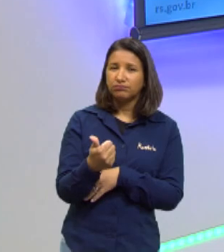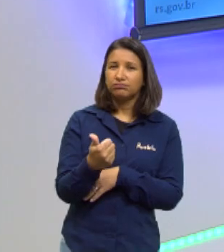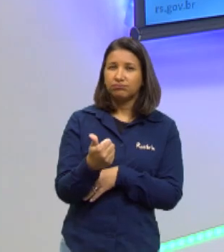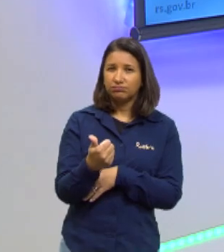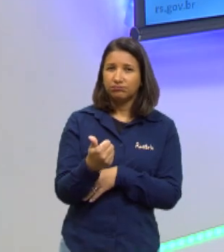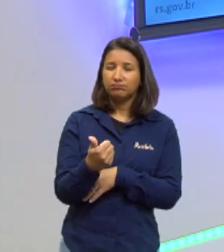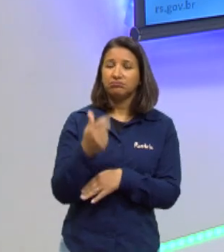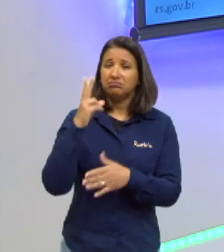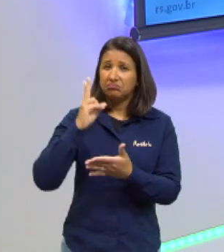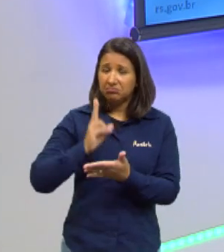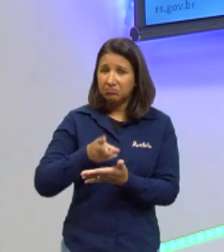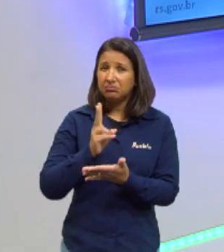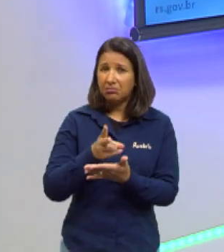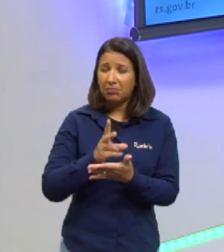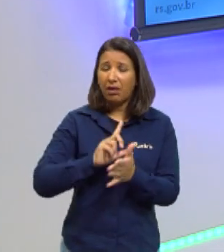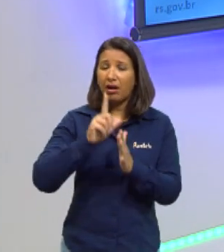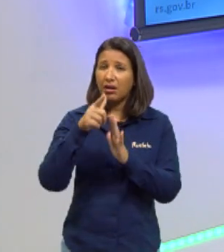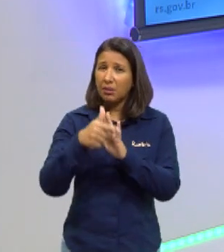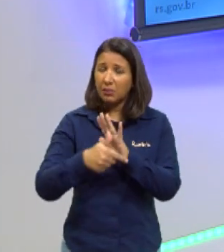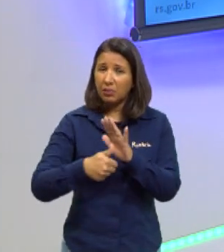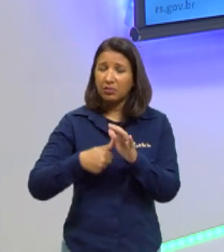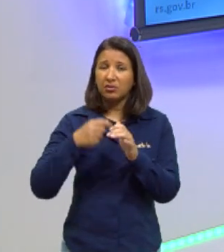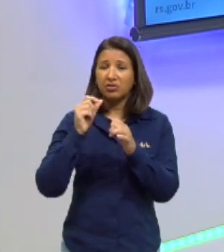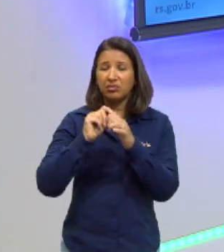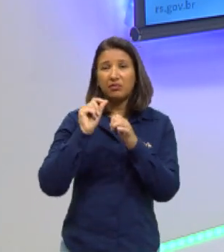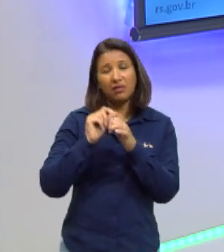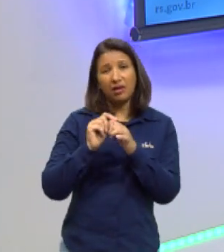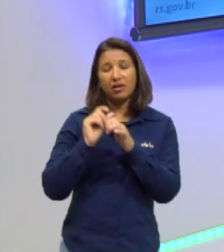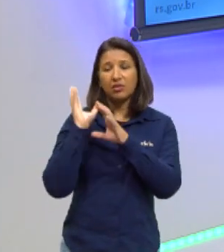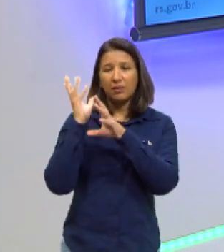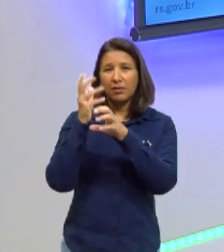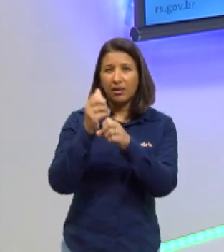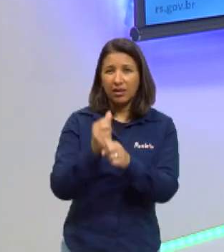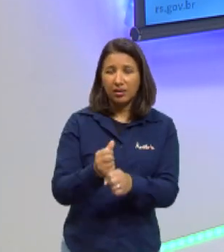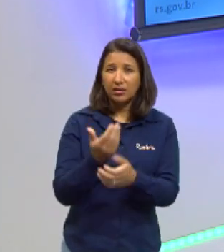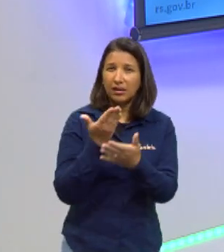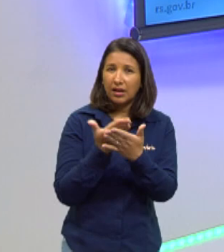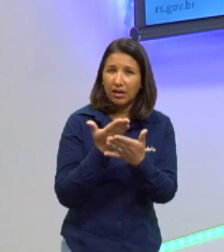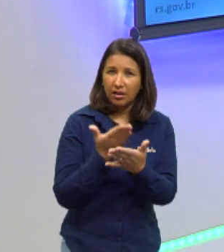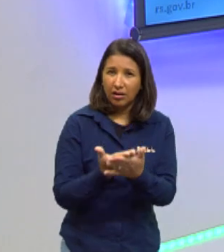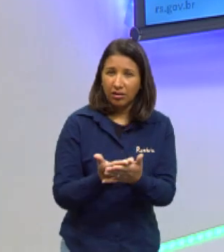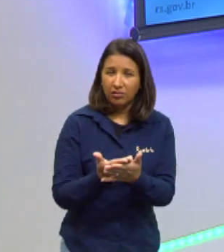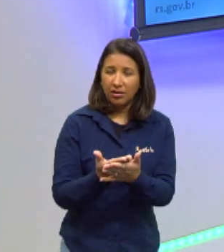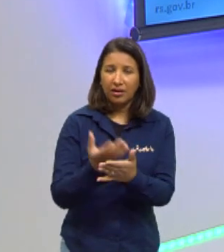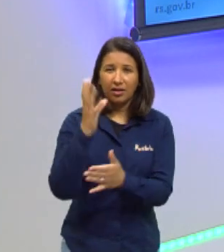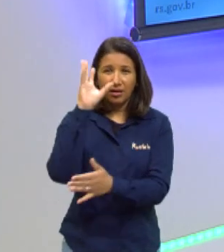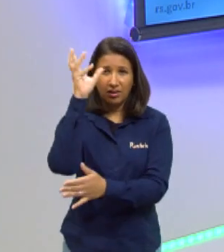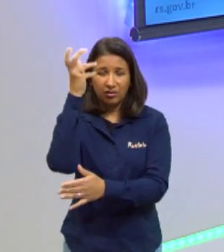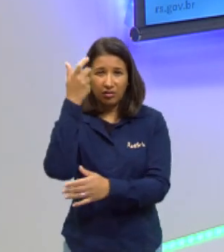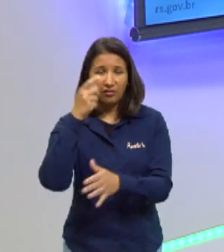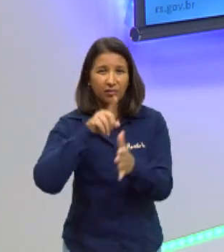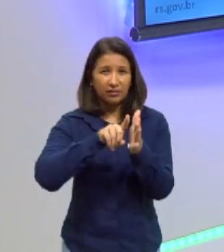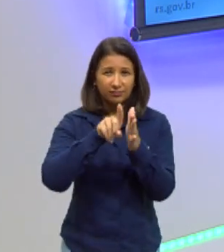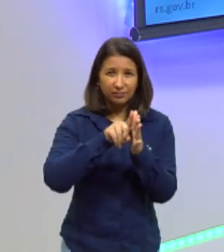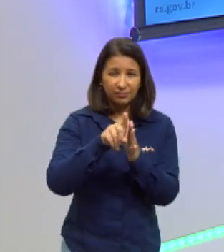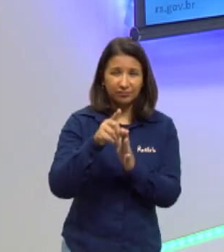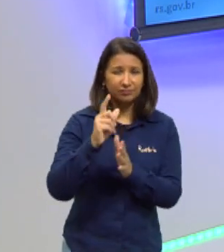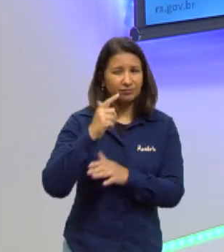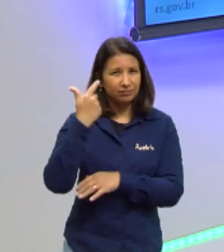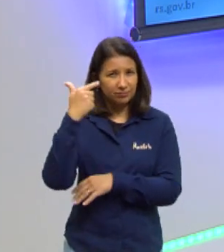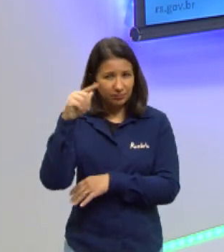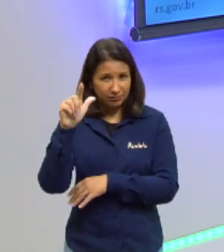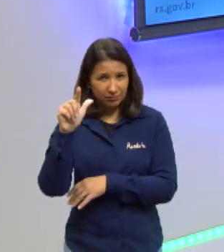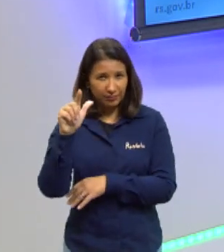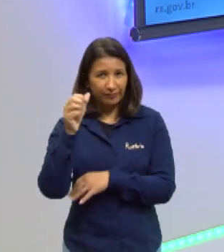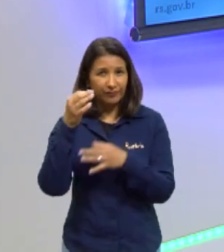nós continuarmos e depois então a gente faz um apanhado dessas aulas e a gente resolve mais algumas questões, certo? Só para